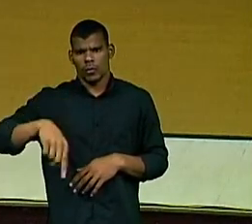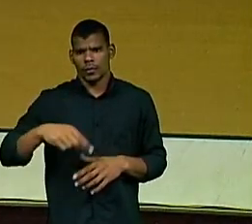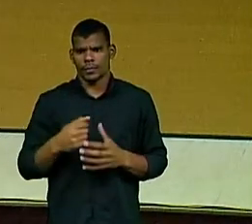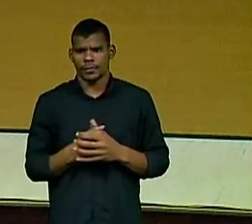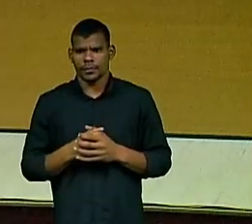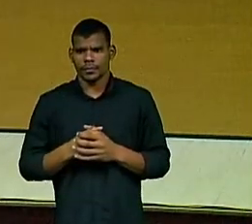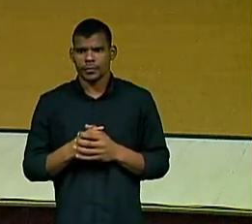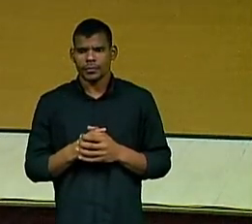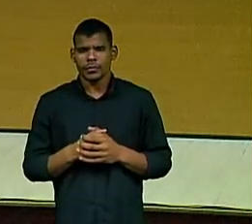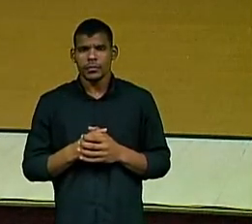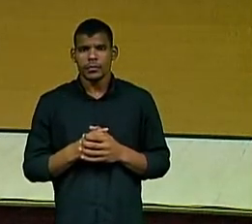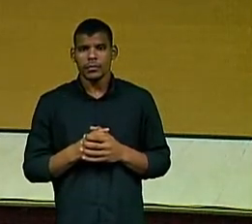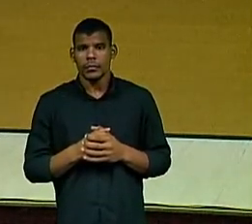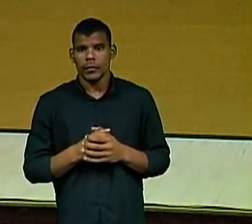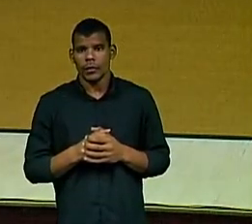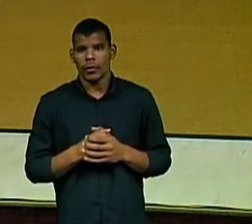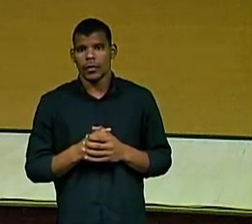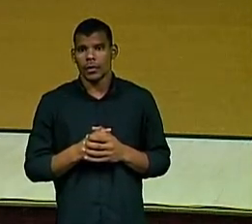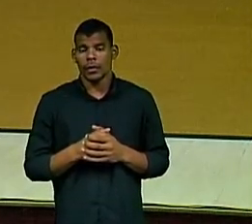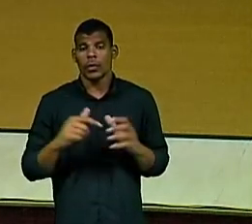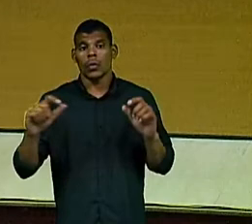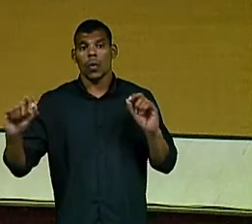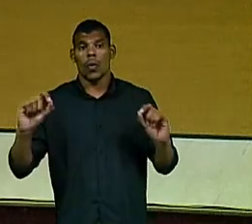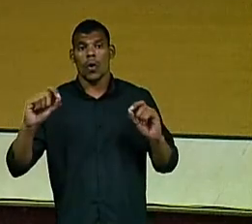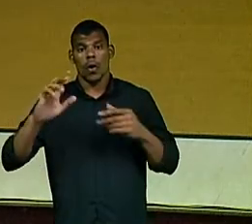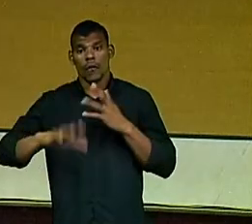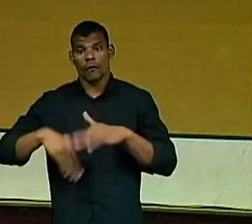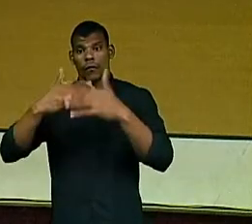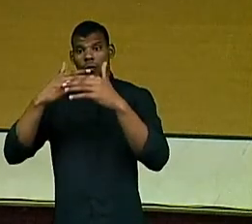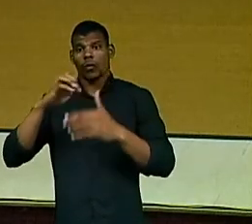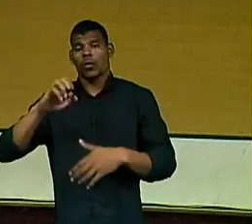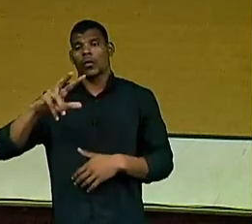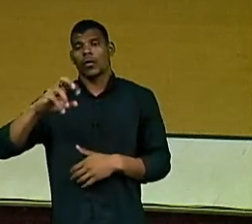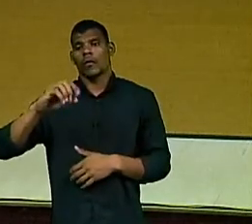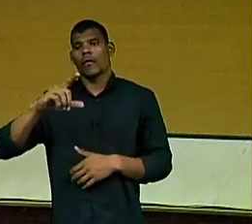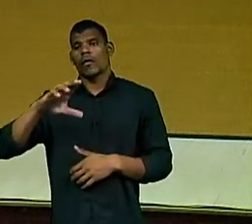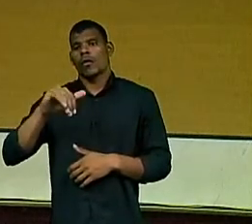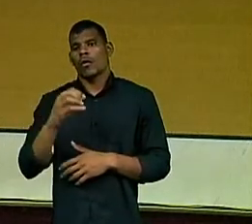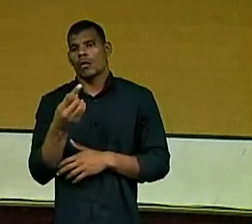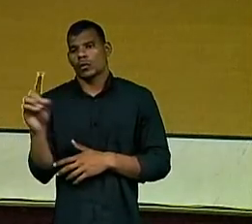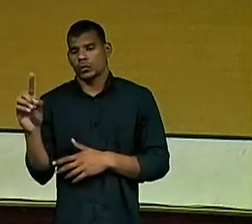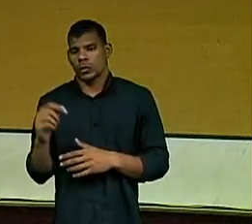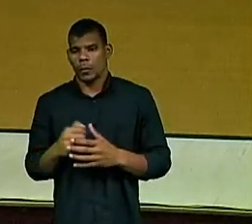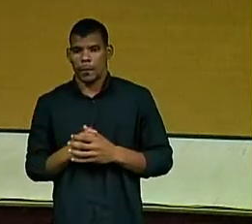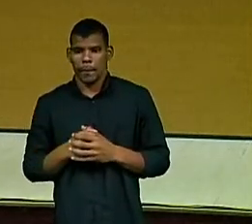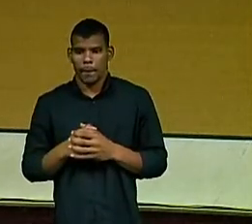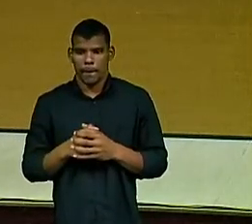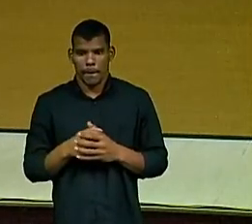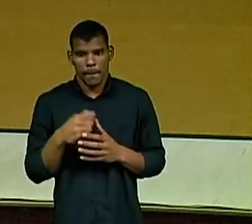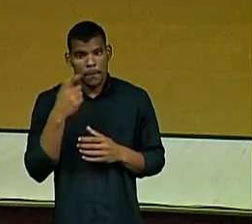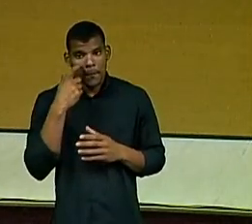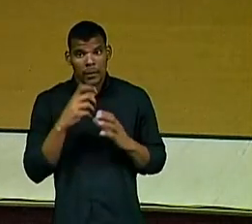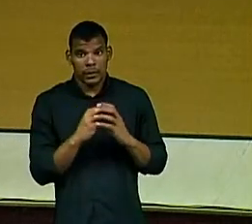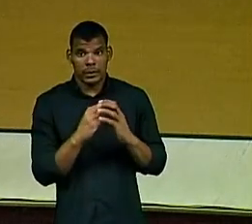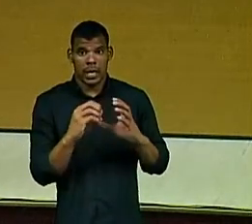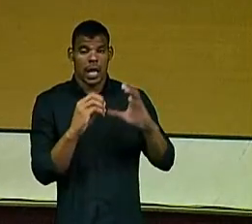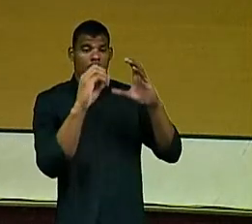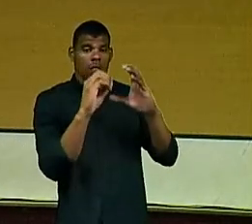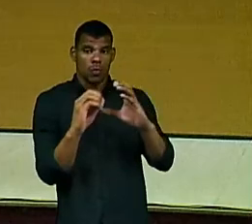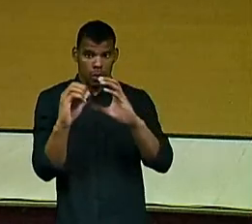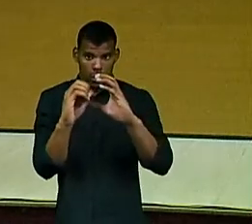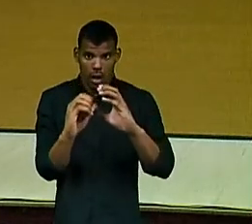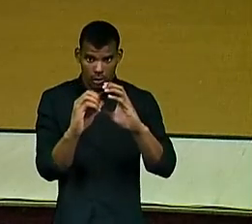isso é a prova é uma prova da evolução você já deve ter ouvido falar toda célula possui membrana plasmática